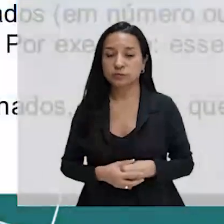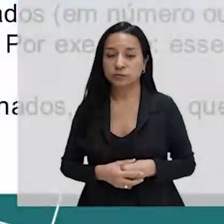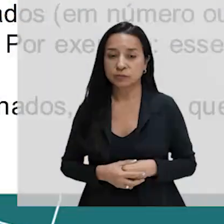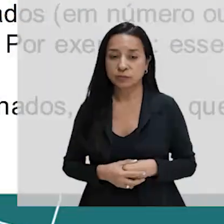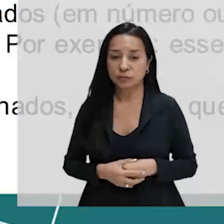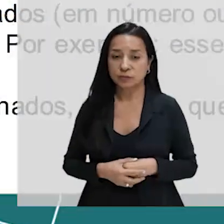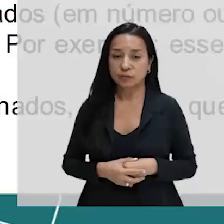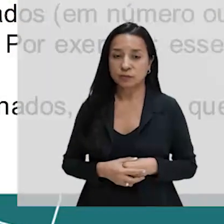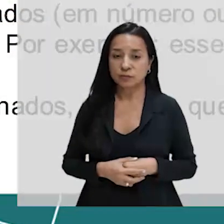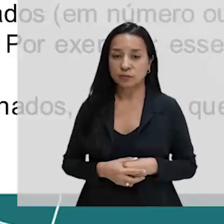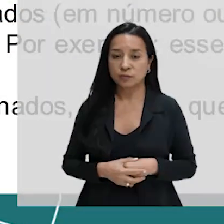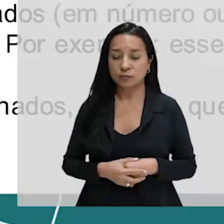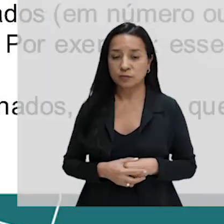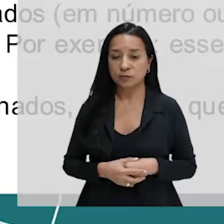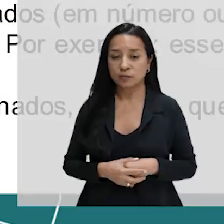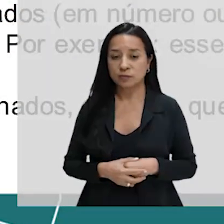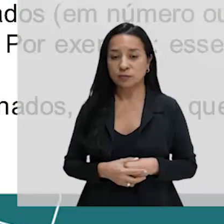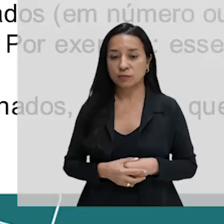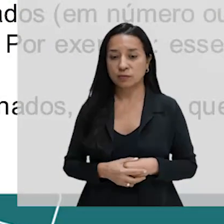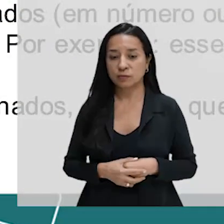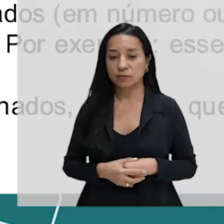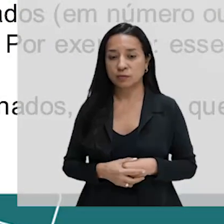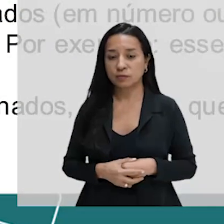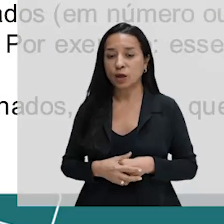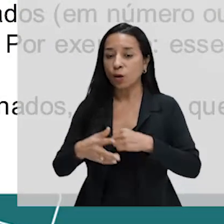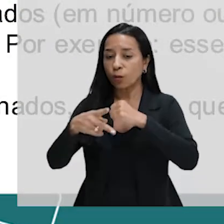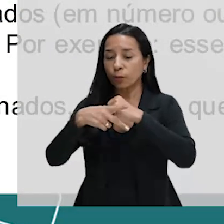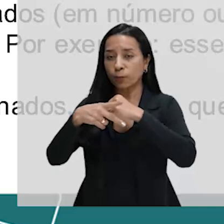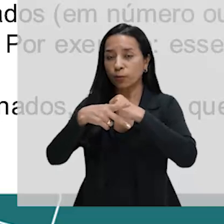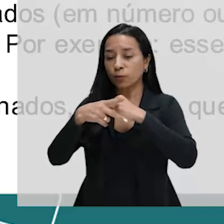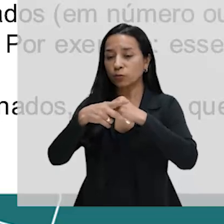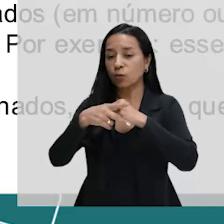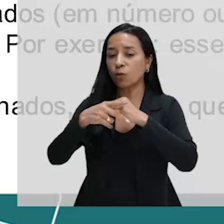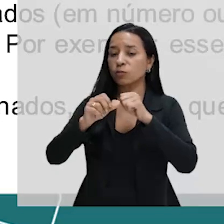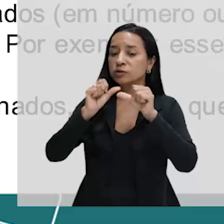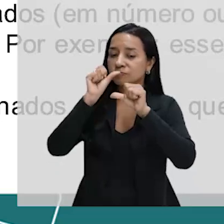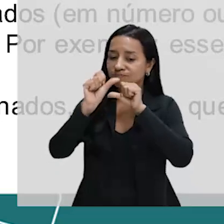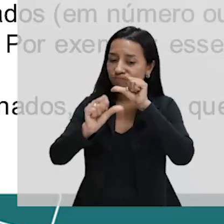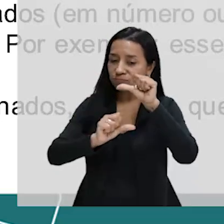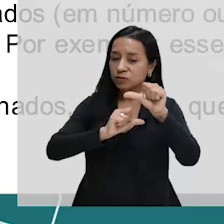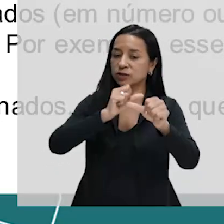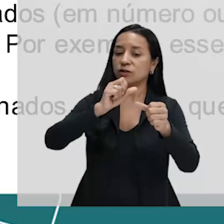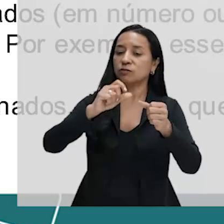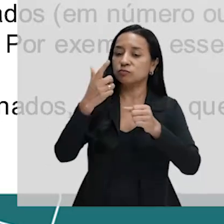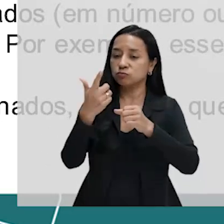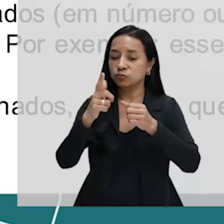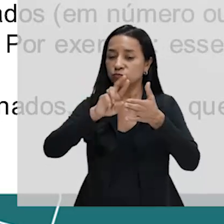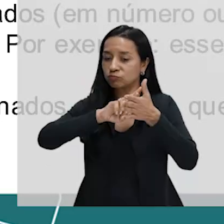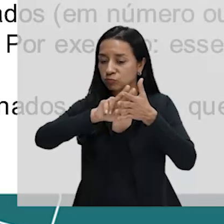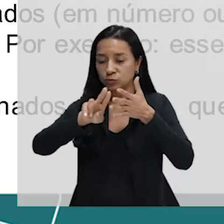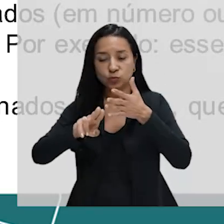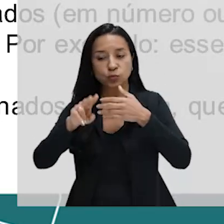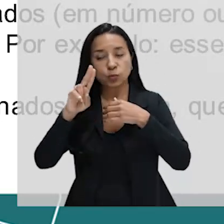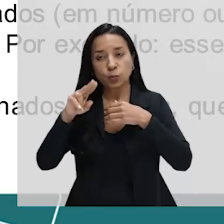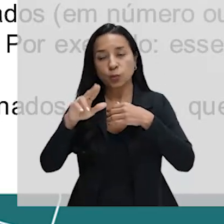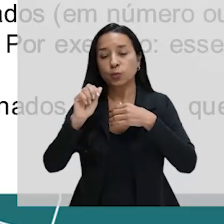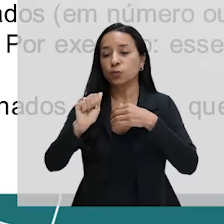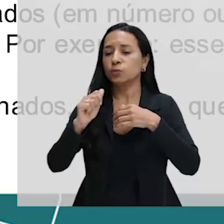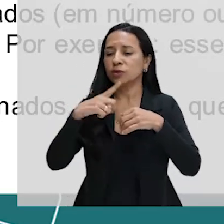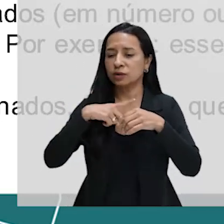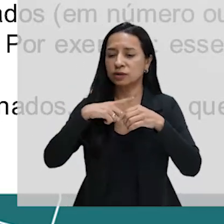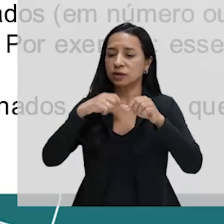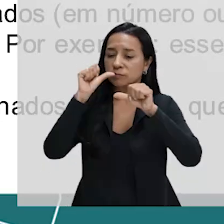Já os pronomes invariáveis são aqueles que não são flexionados, ou seja, eles nunca sofrem alteração, né? Como no caso de